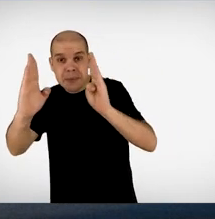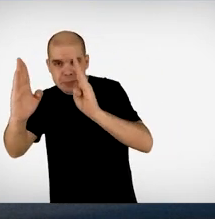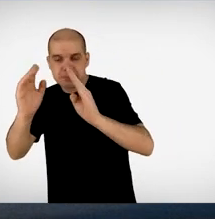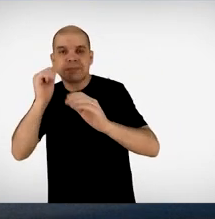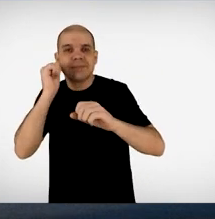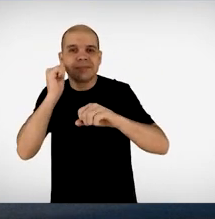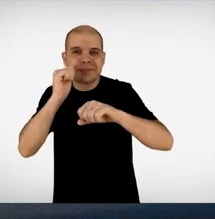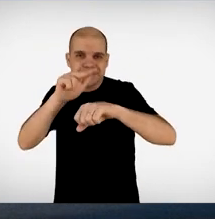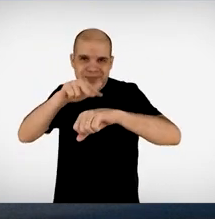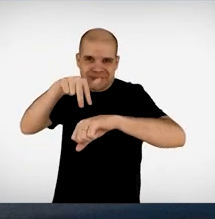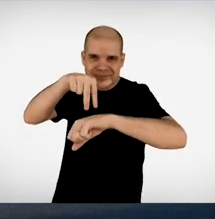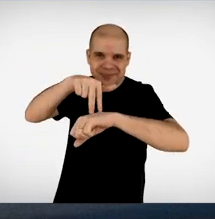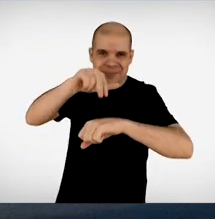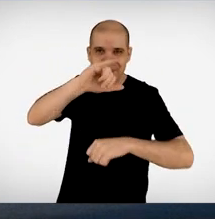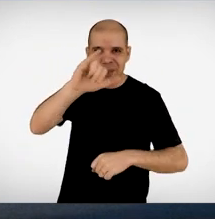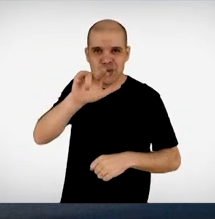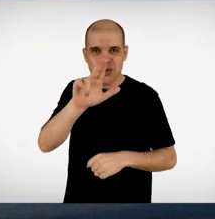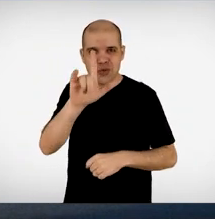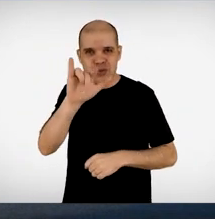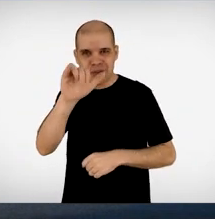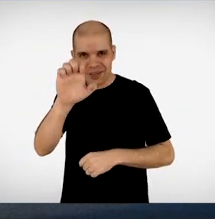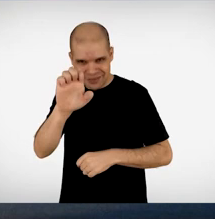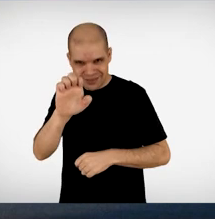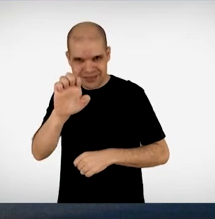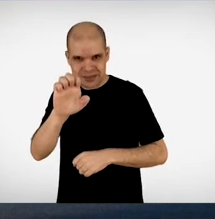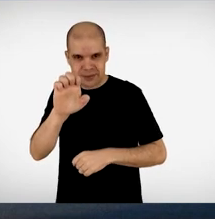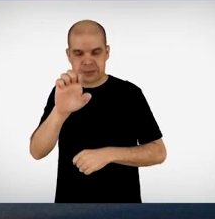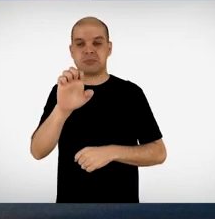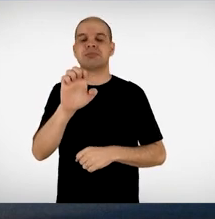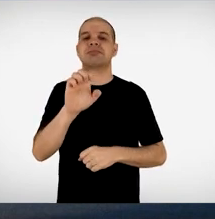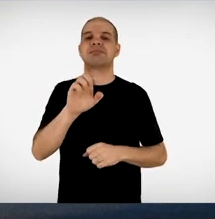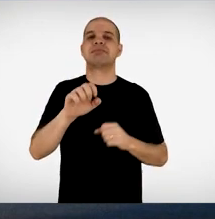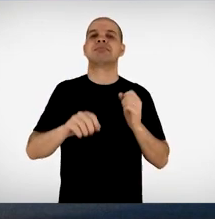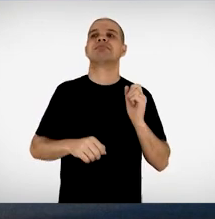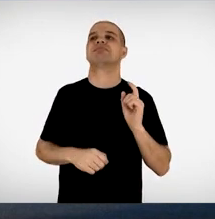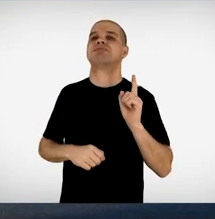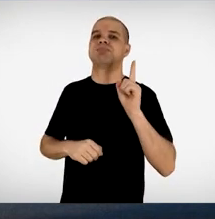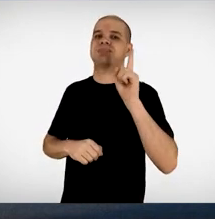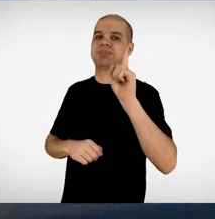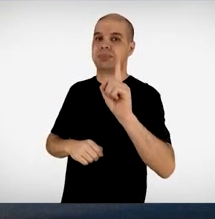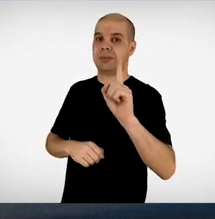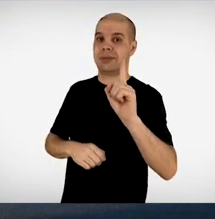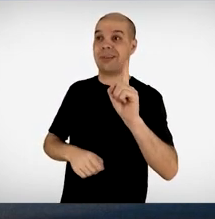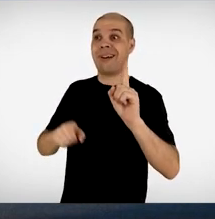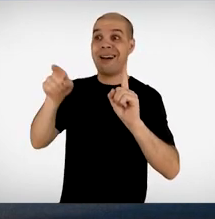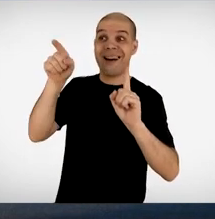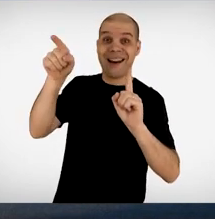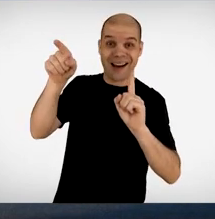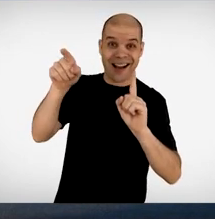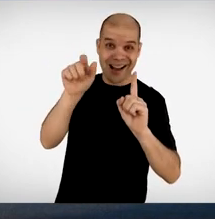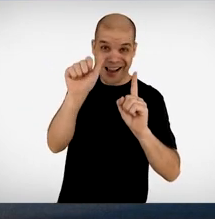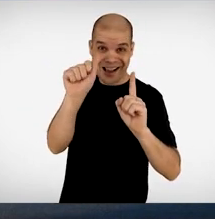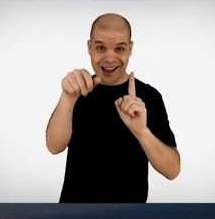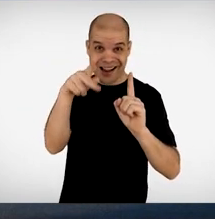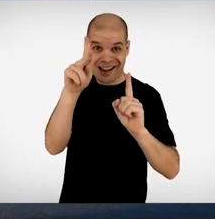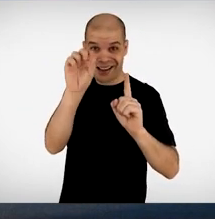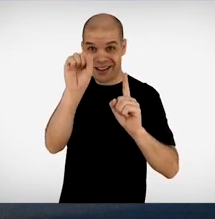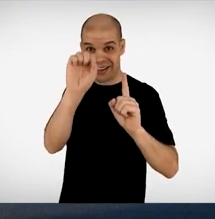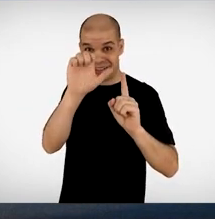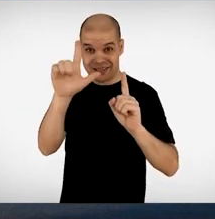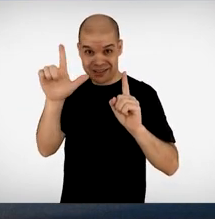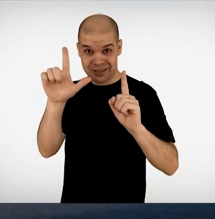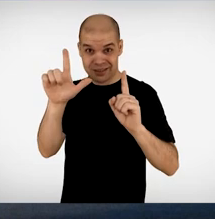assim bonito, mas tem um incômodo. A beleza da Julie causa um constrangimento entre as esposas, entre os amigos do